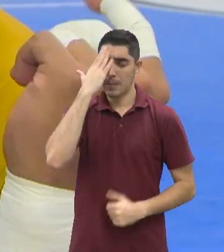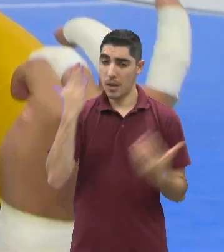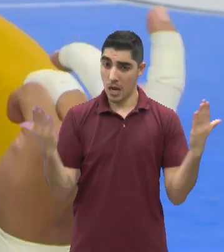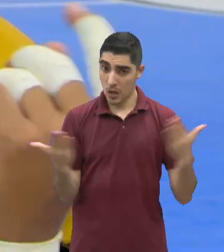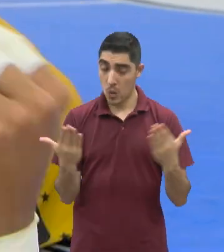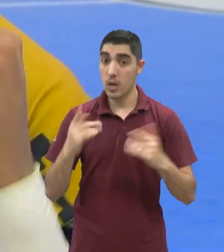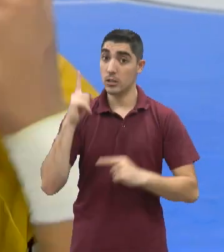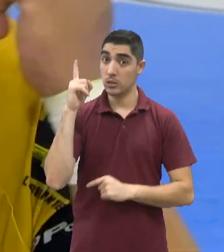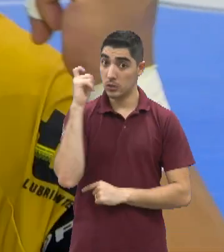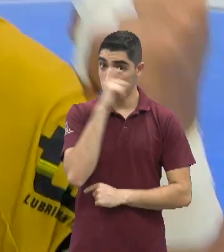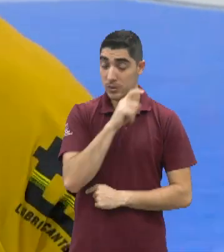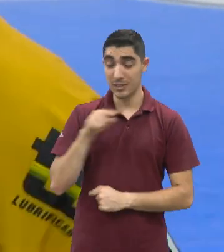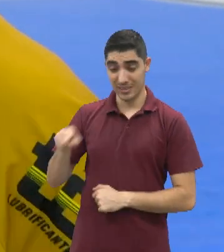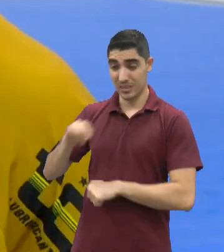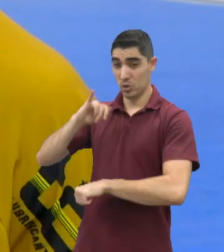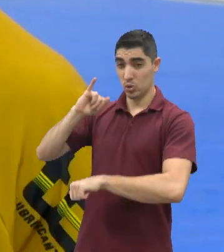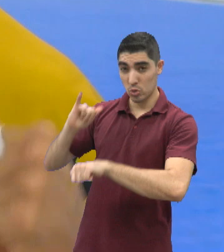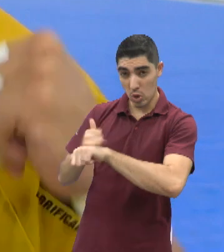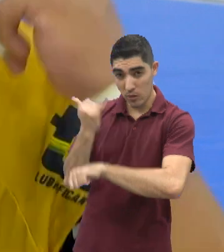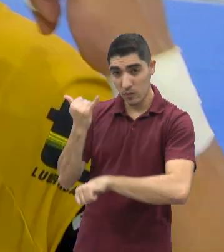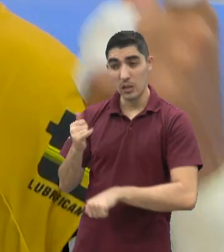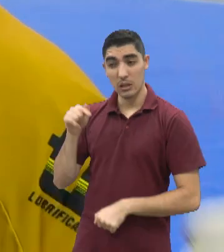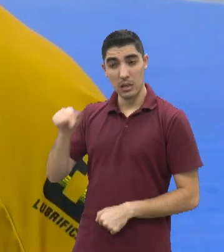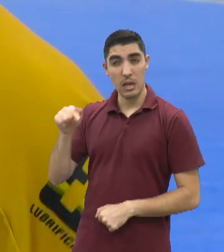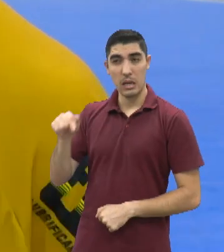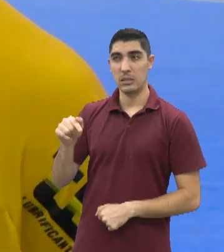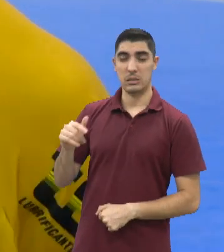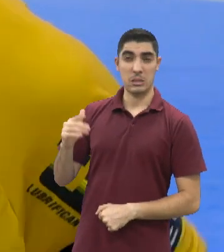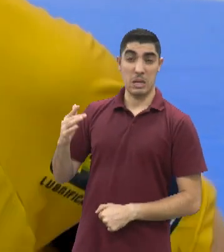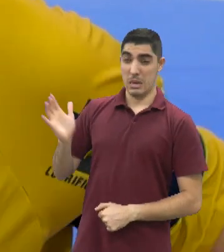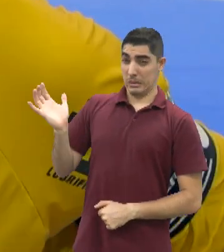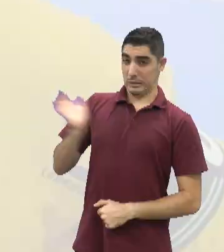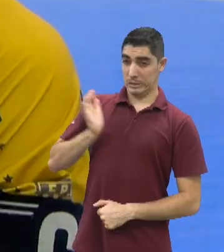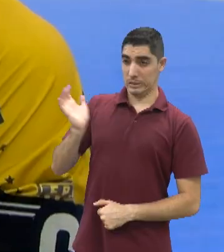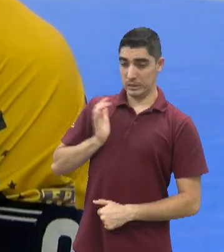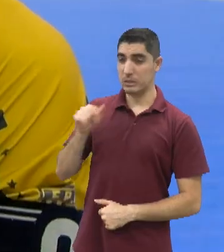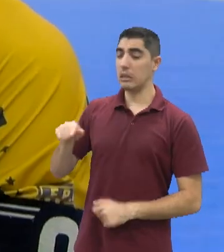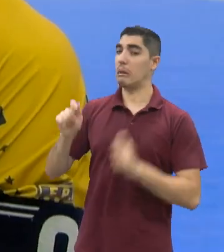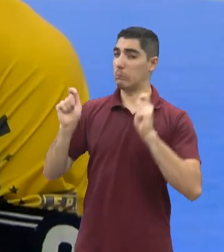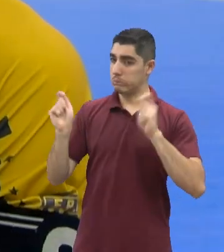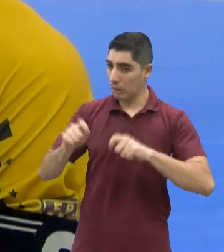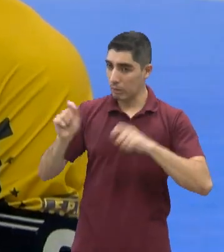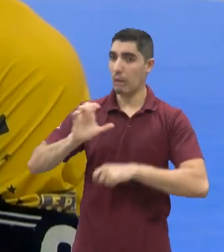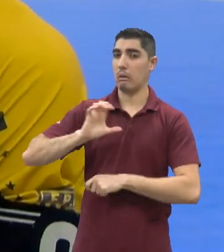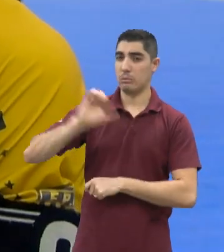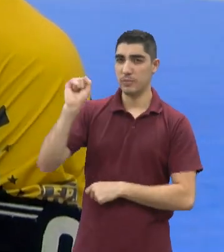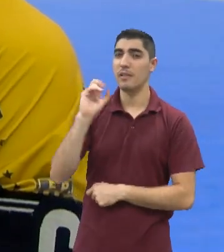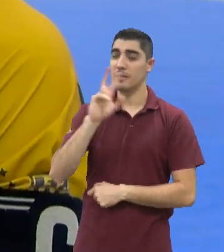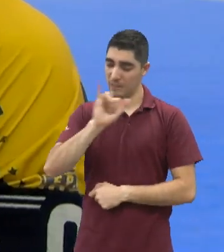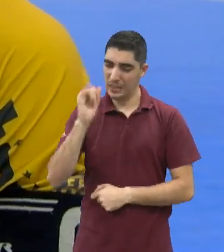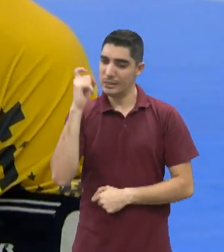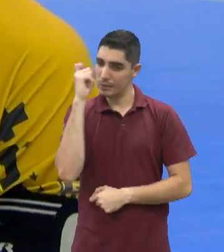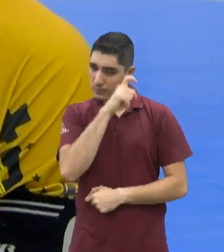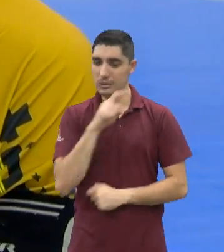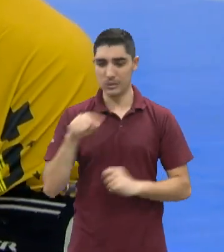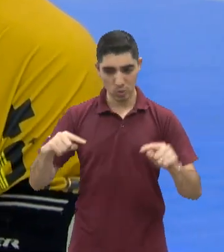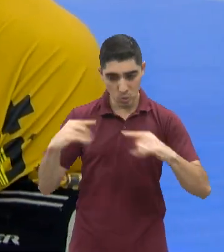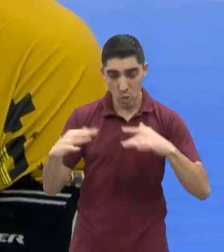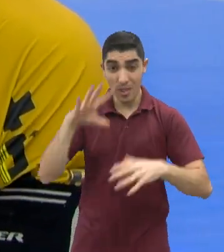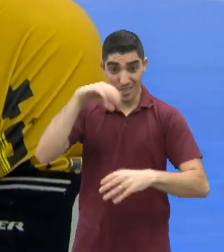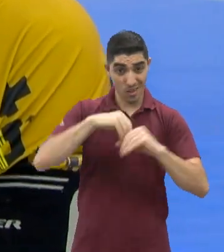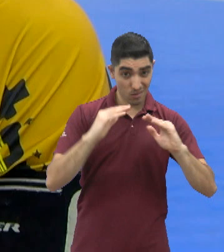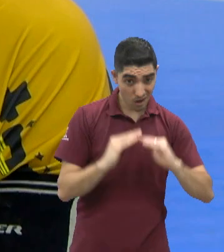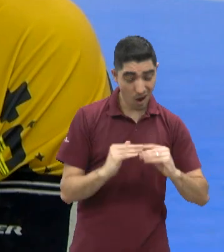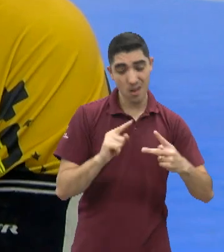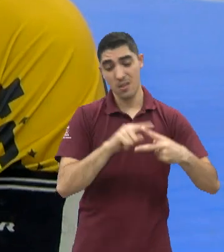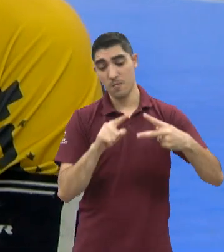agora, Joinville, acho que é o maior investimento do país, um time super candidato a título. A gente sabe que vai ser muito difícil, cara, tanto o jogo em casa quanto o jogo